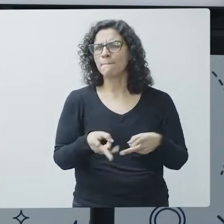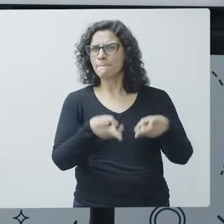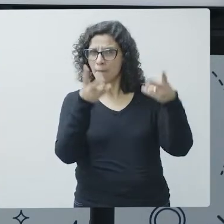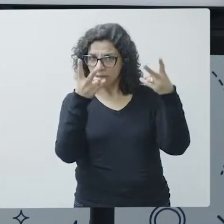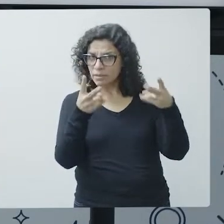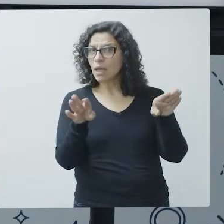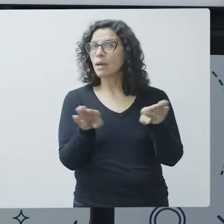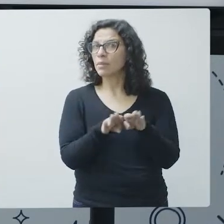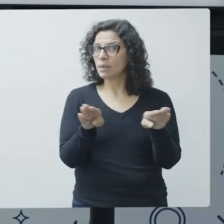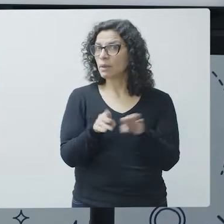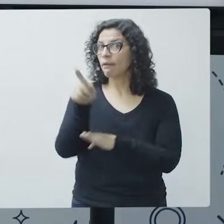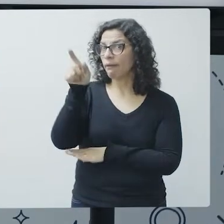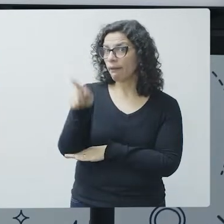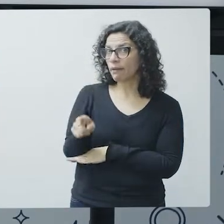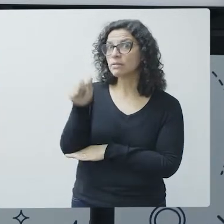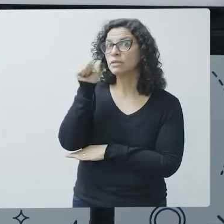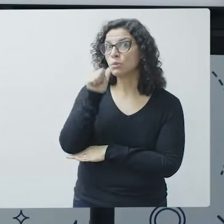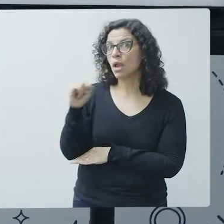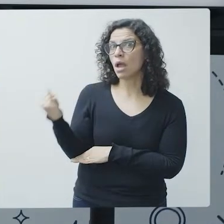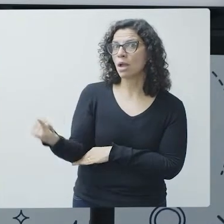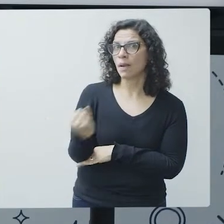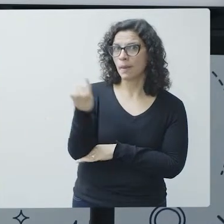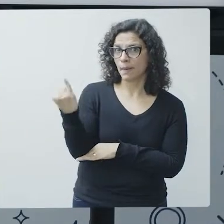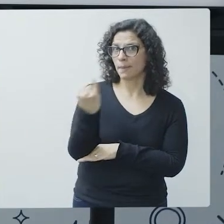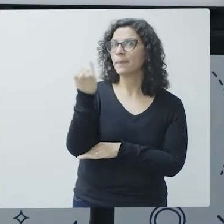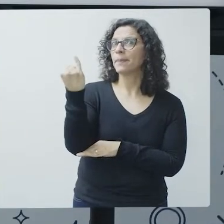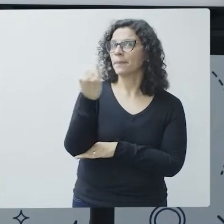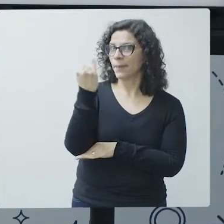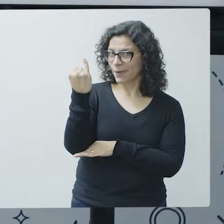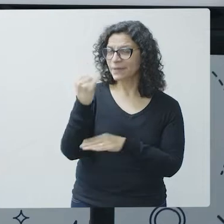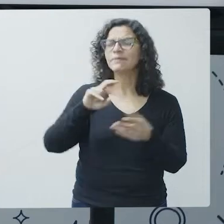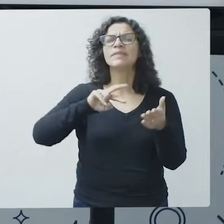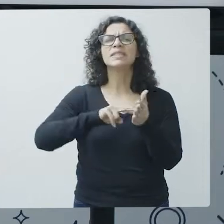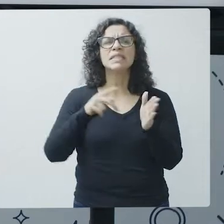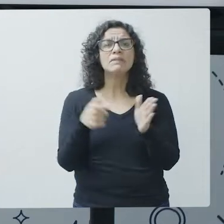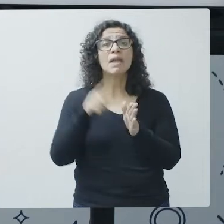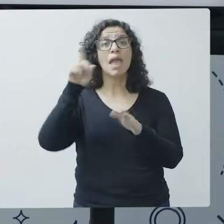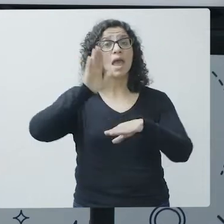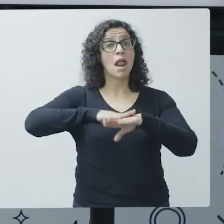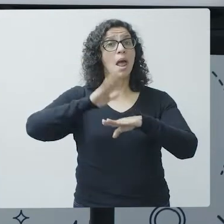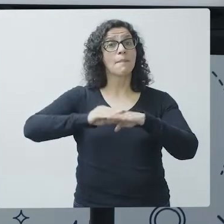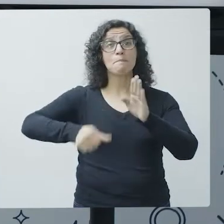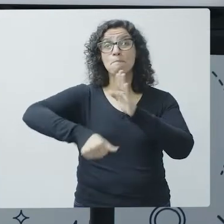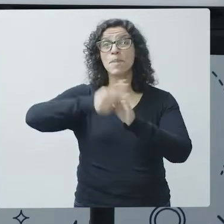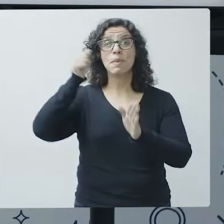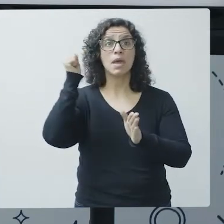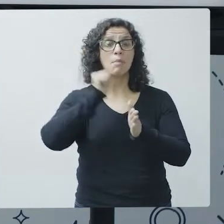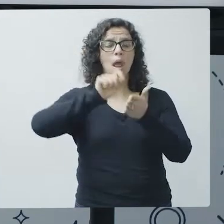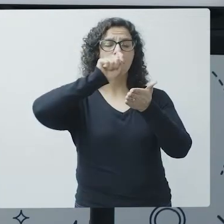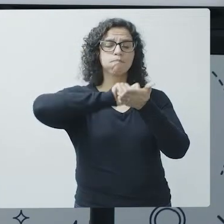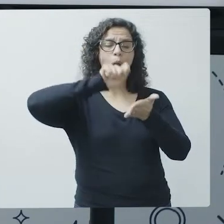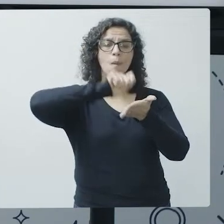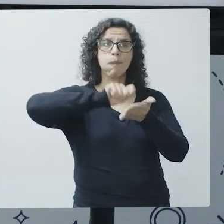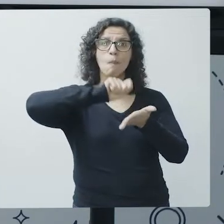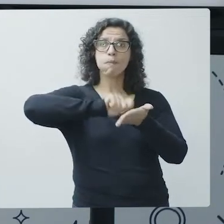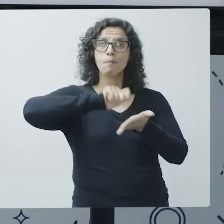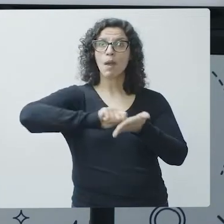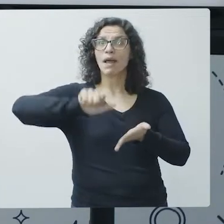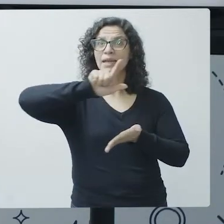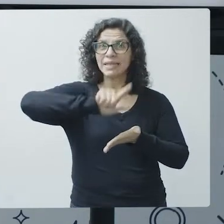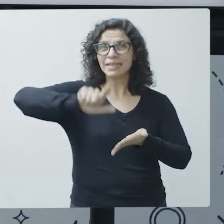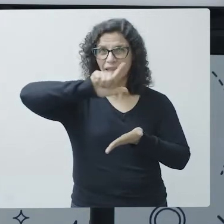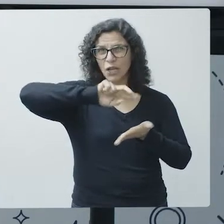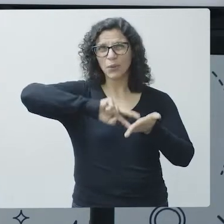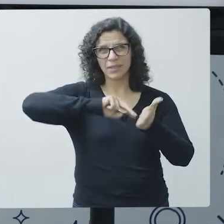perceberem a importância dessa nossa autora, né, essa nossa autora brasileira, para a literatura, o quanto